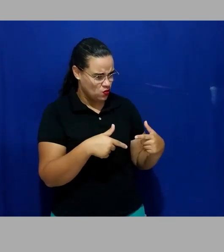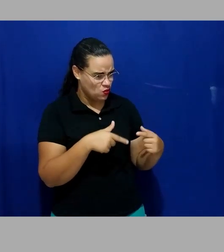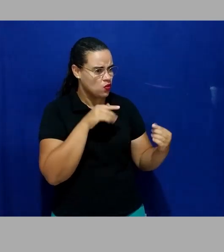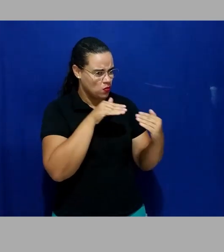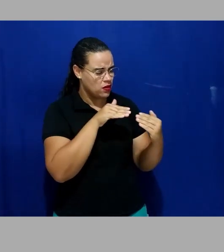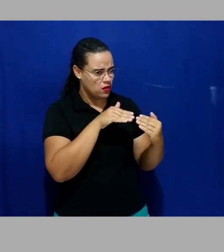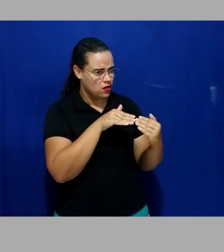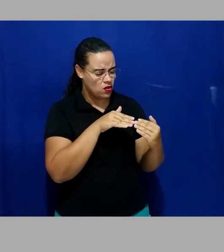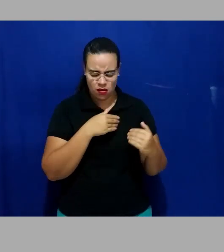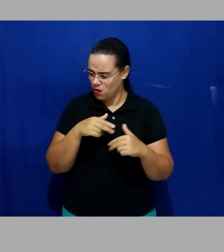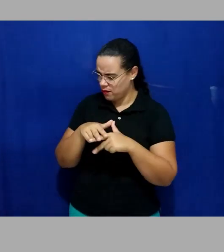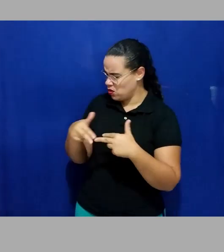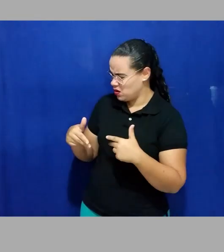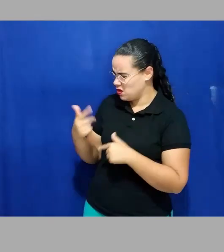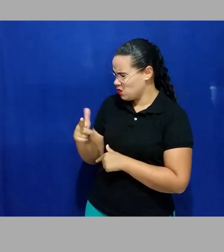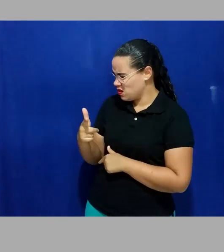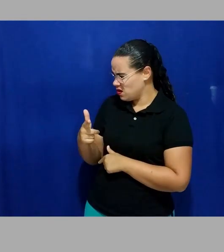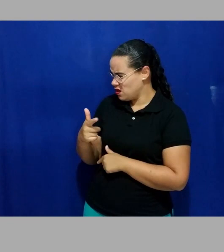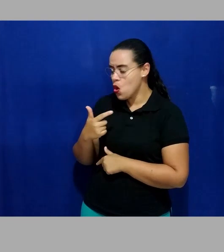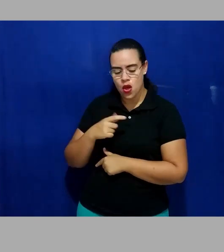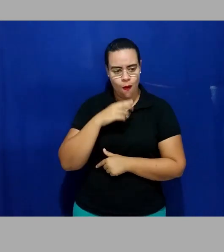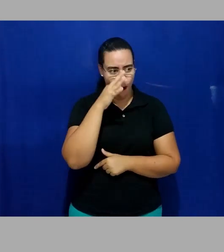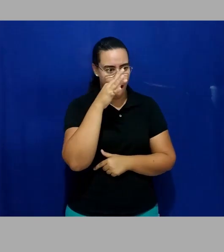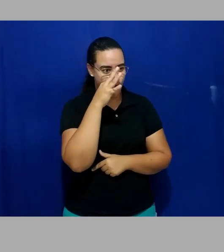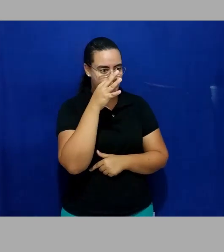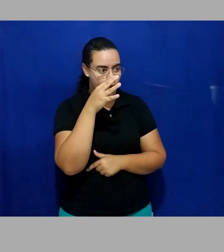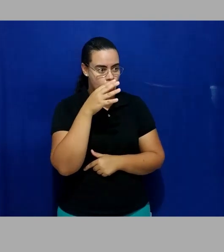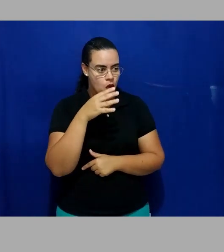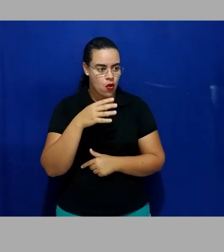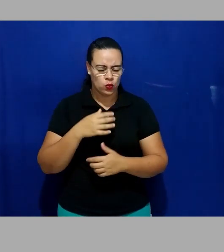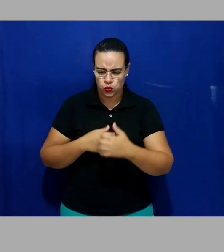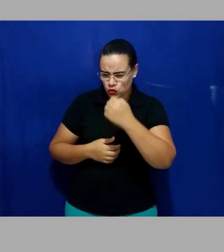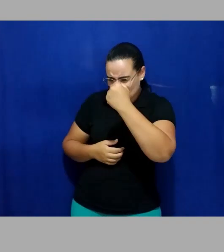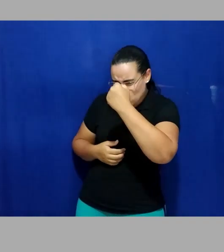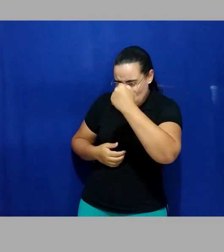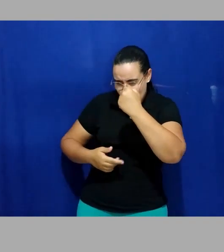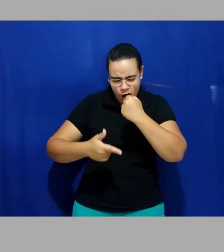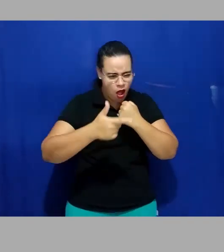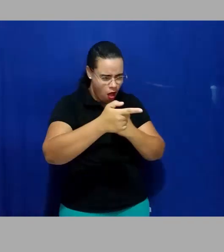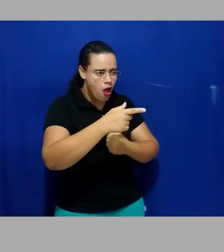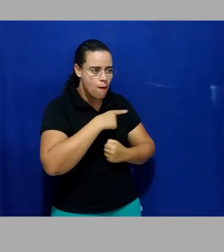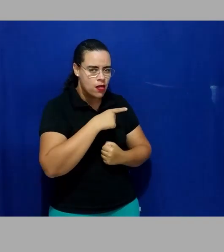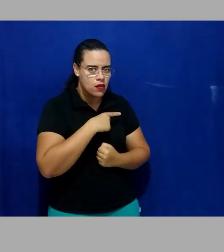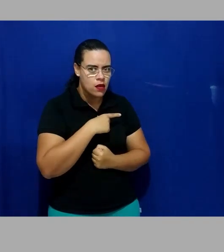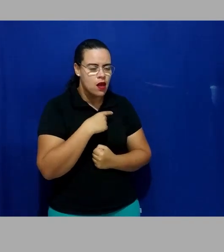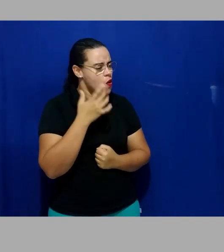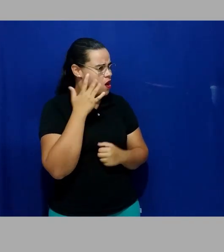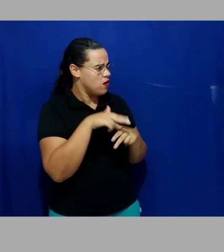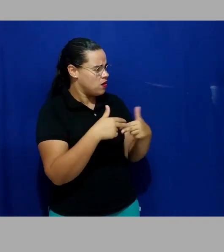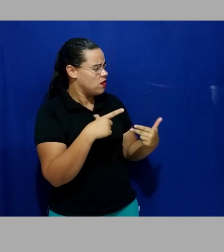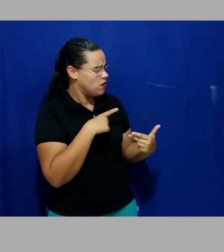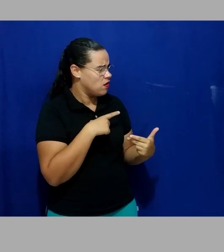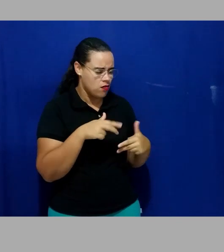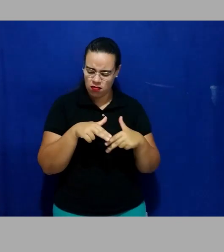Acho que sou binário, acho que sou binária. Tenho a rosa e o espinho, tenho o escudo e a espingarda. Acho